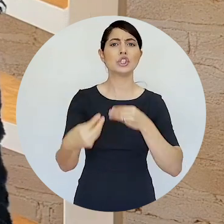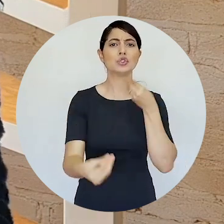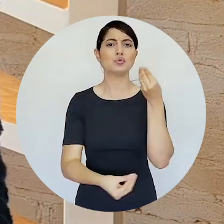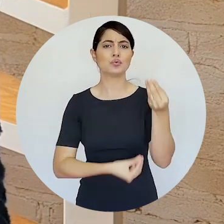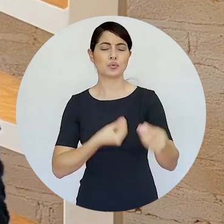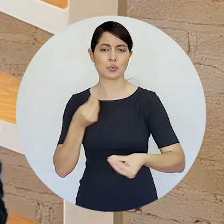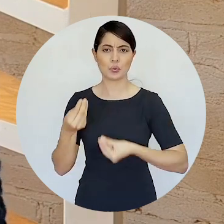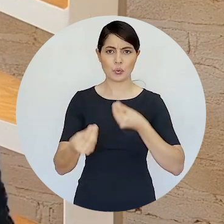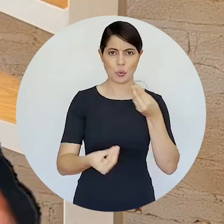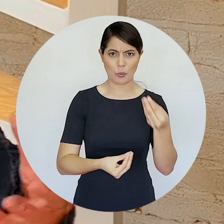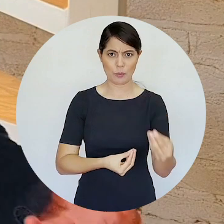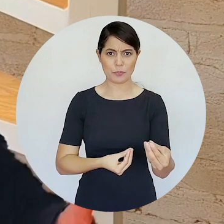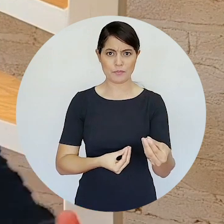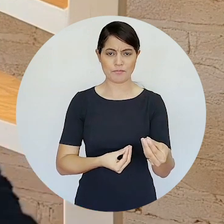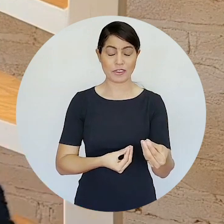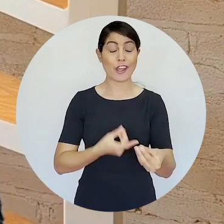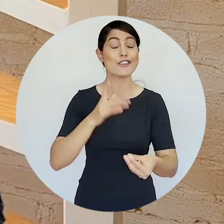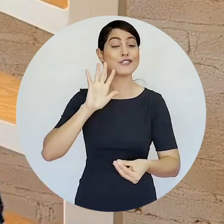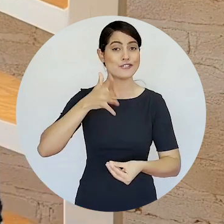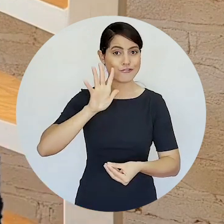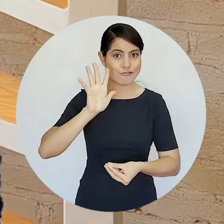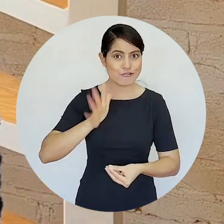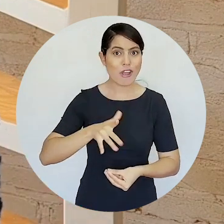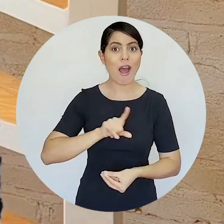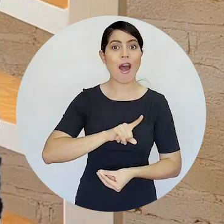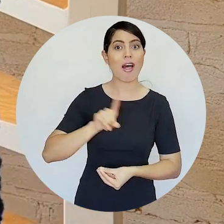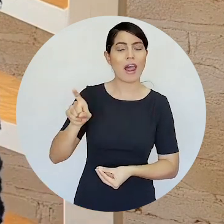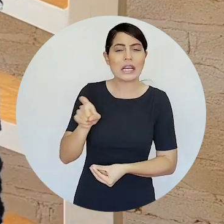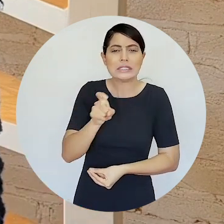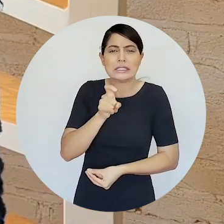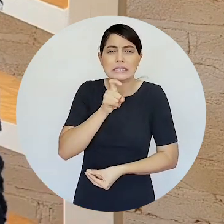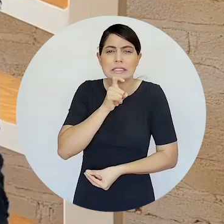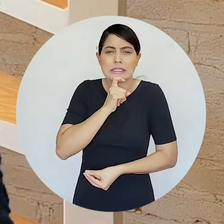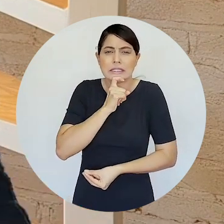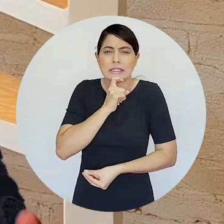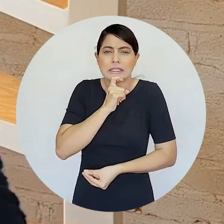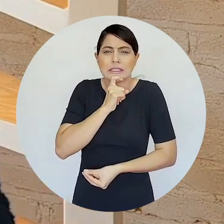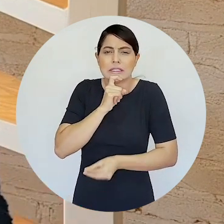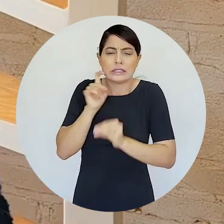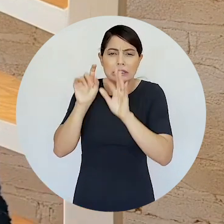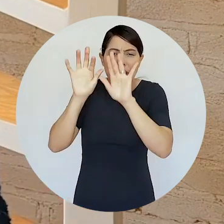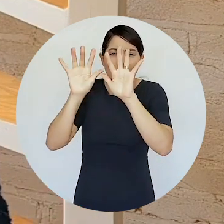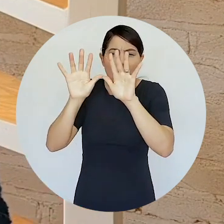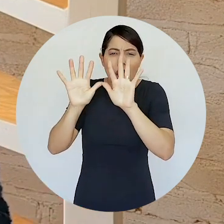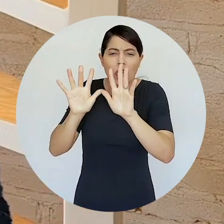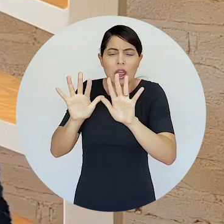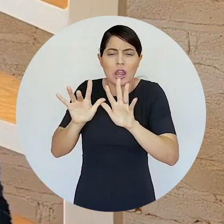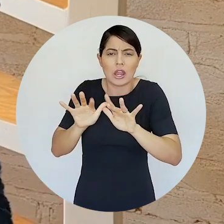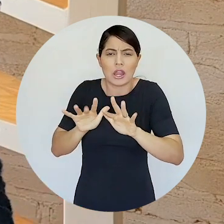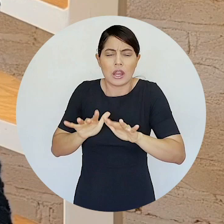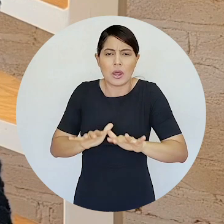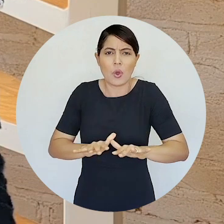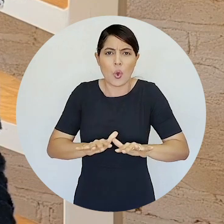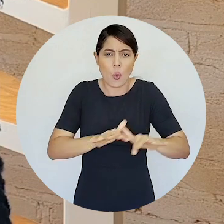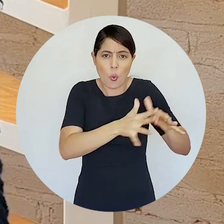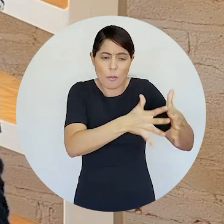esse aquecimento global? A gente já está percebendo pelo derretimento das geleiras, pelo aumento do nível dos oceanos,